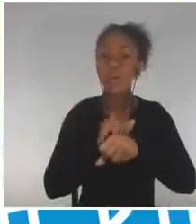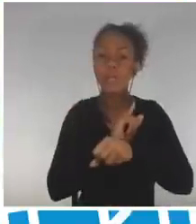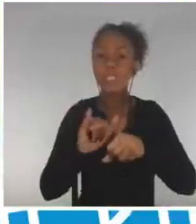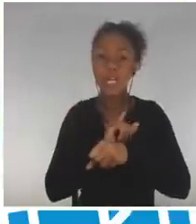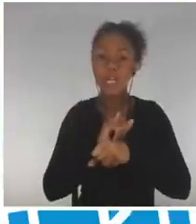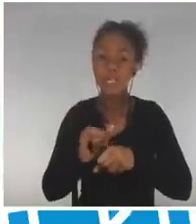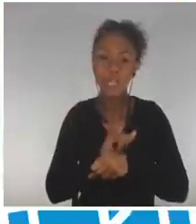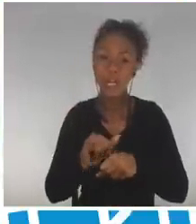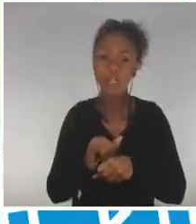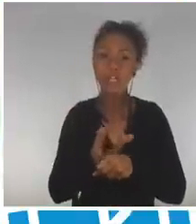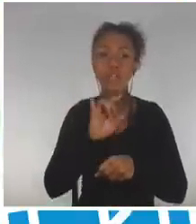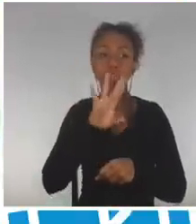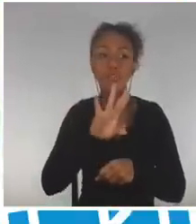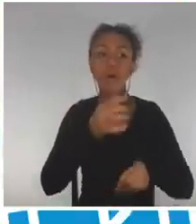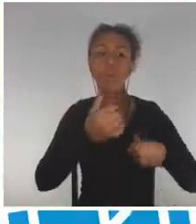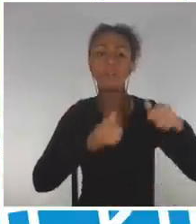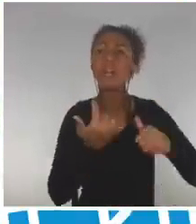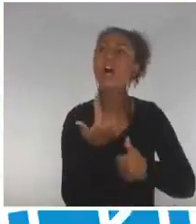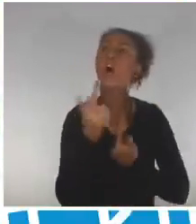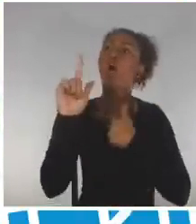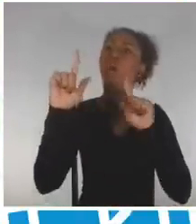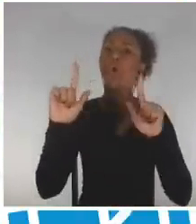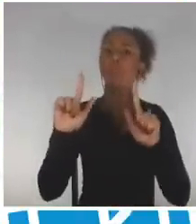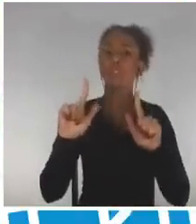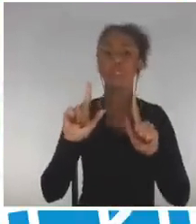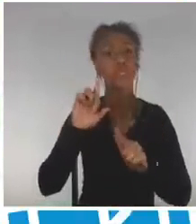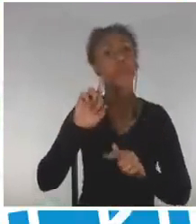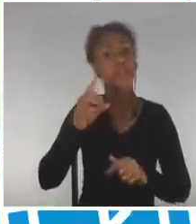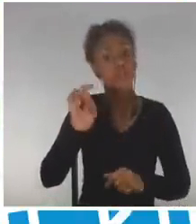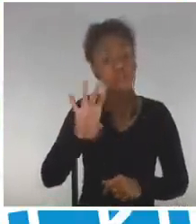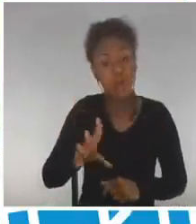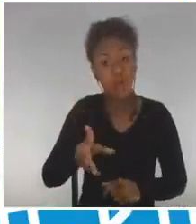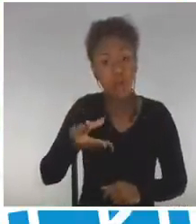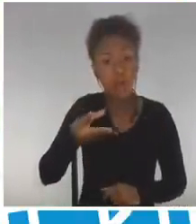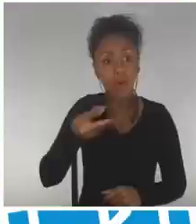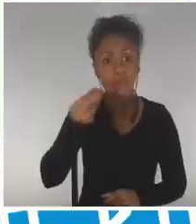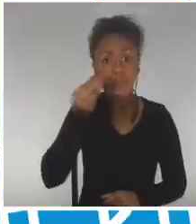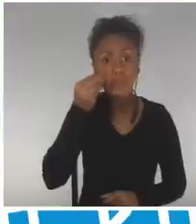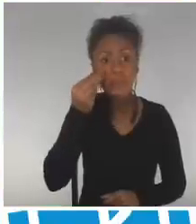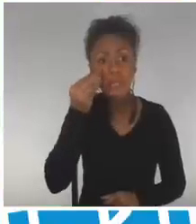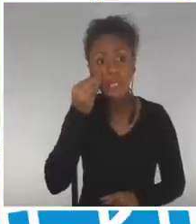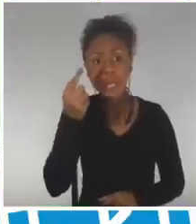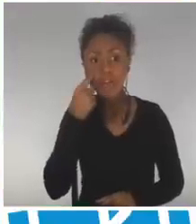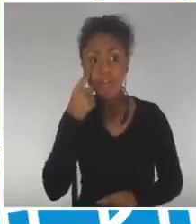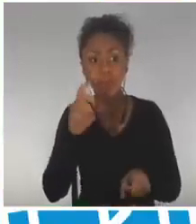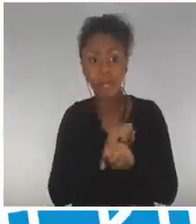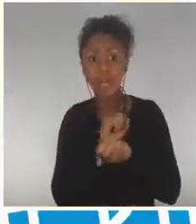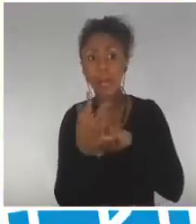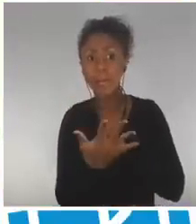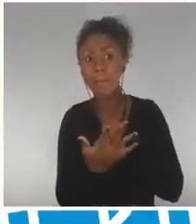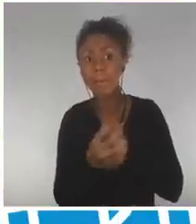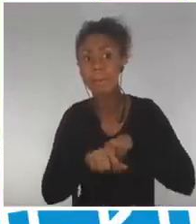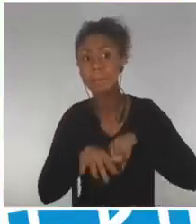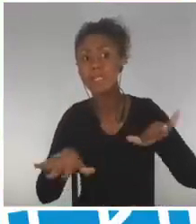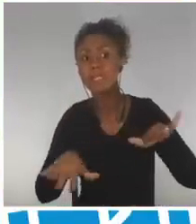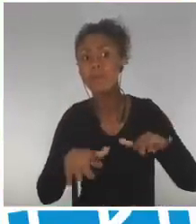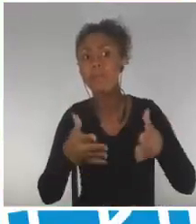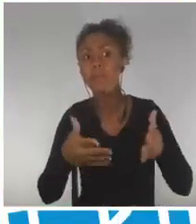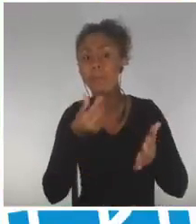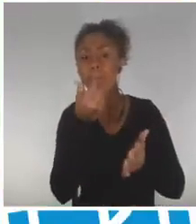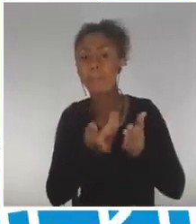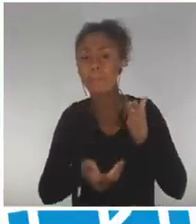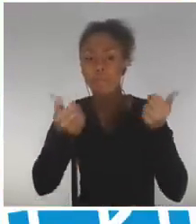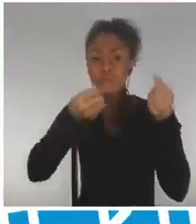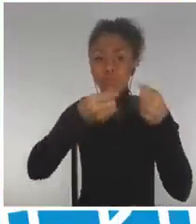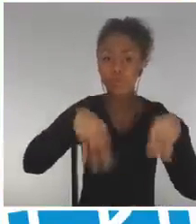pandemia, para qualquer outra finalidade que for utilizada, o uso desse resultado para gerar indicador tipo IDEB, indicador